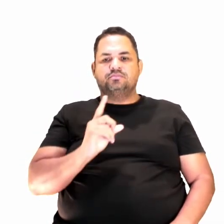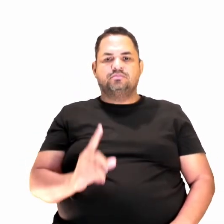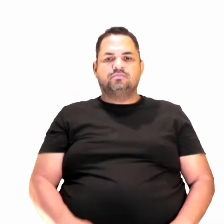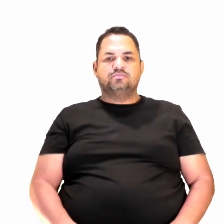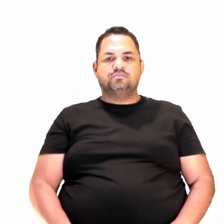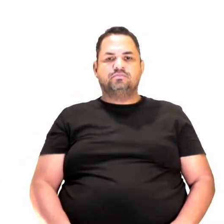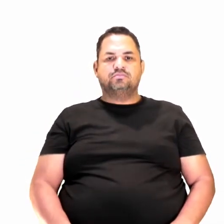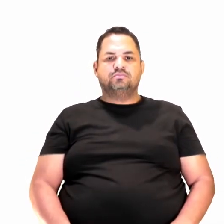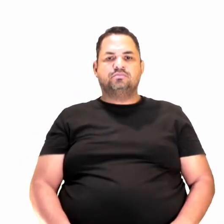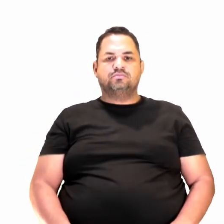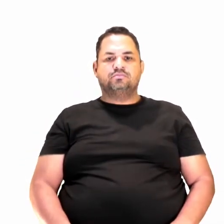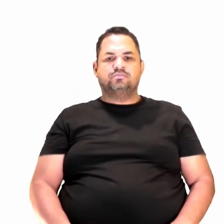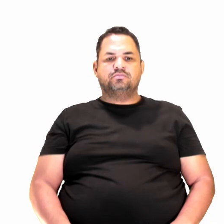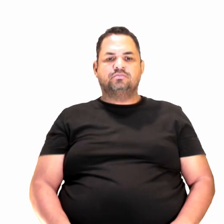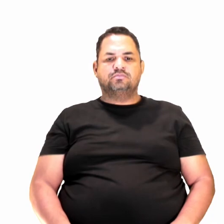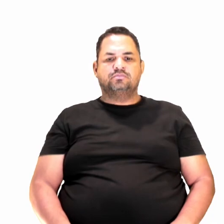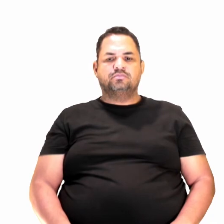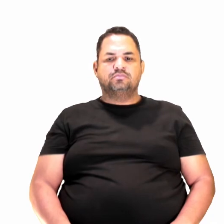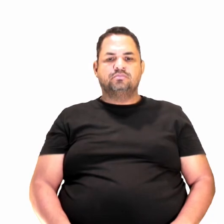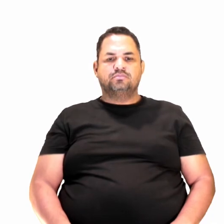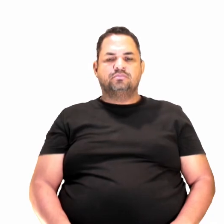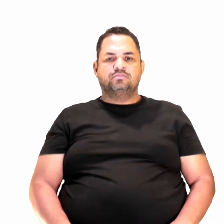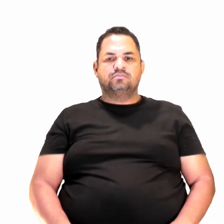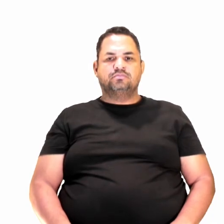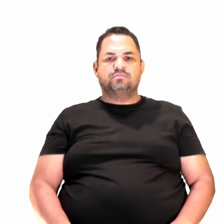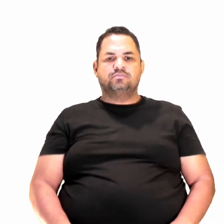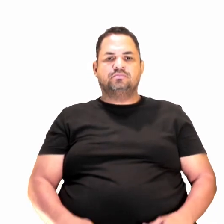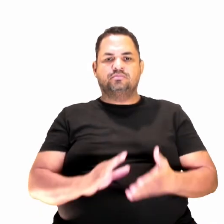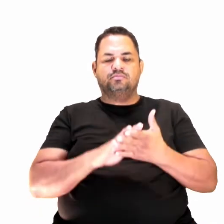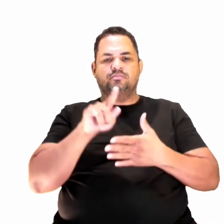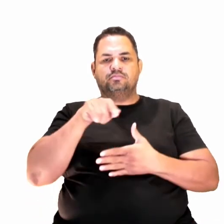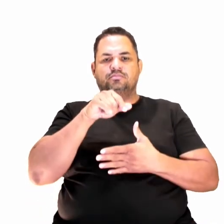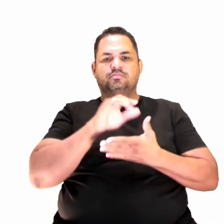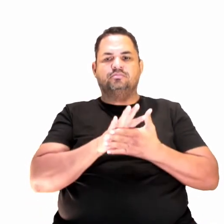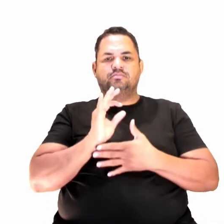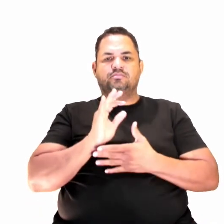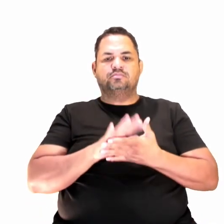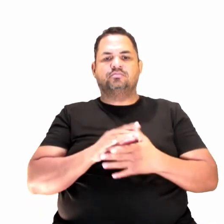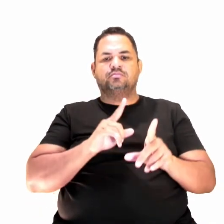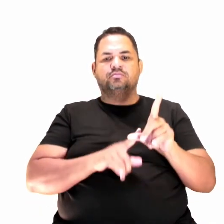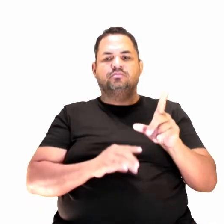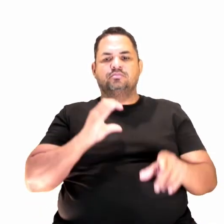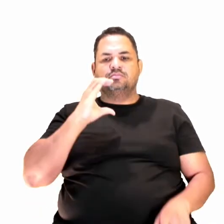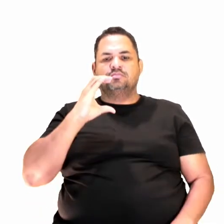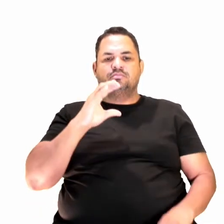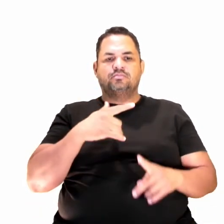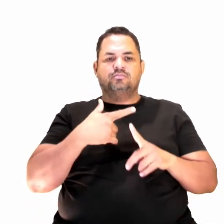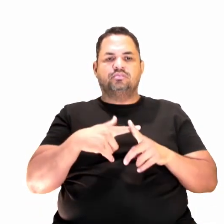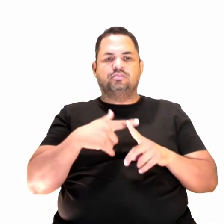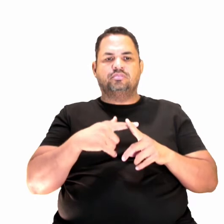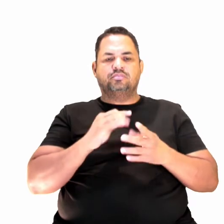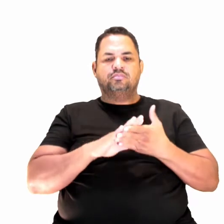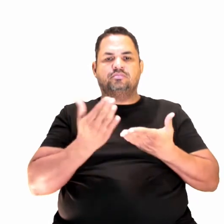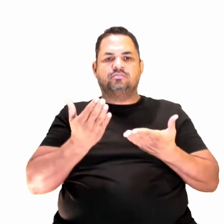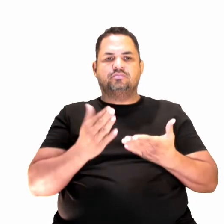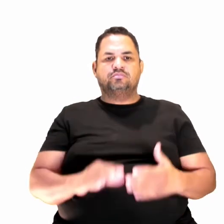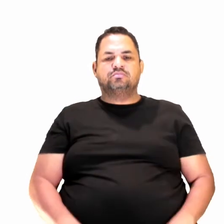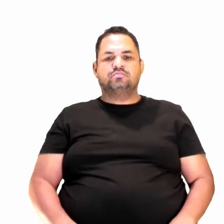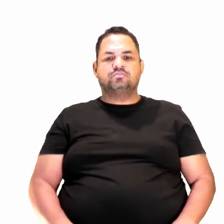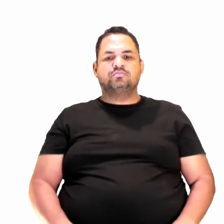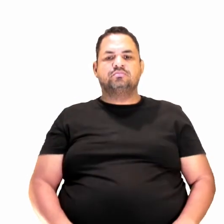bonita. He is handsome, ele é bonito. Outra palavrinha muito usada é o good looking, que é o quê? Que quer dizer